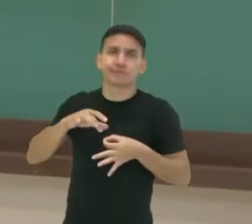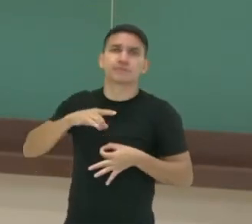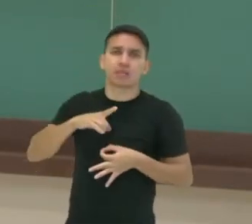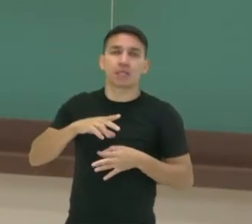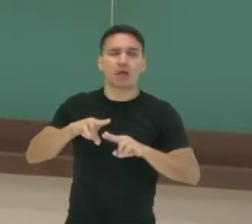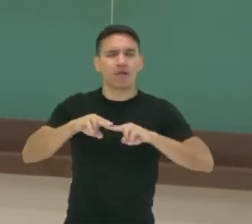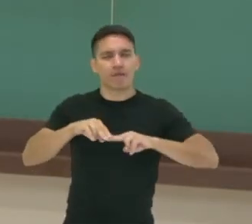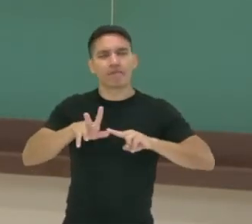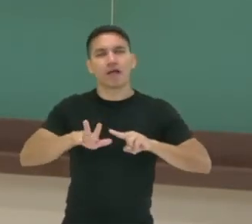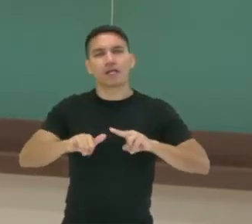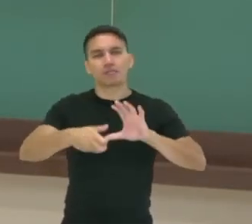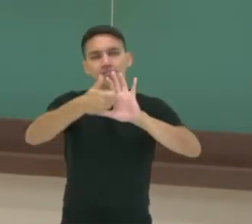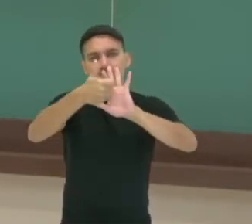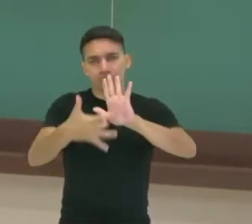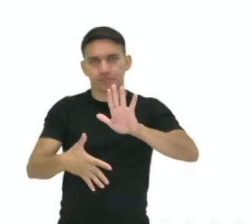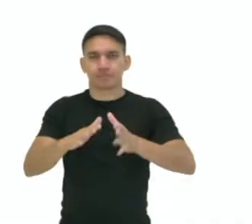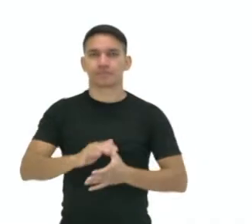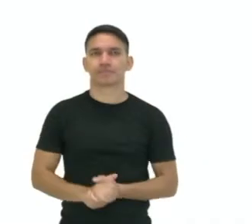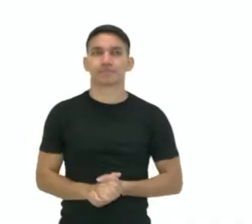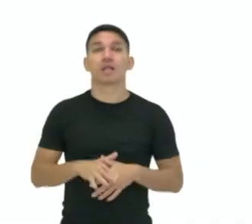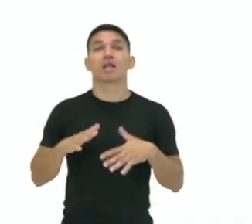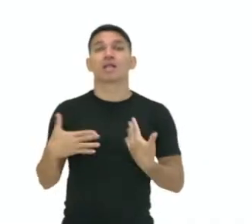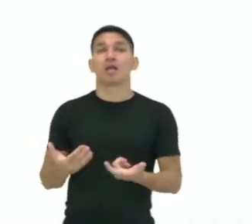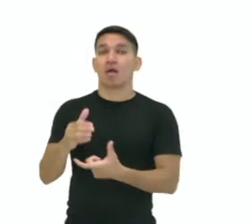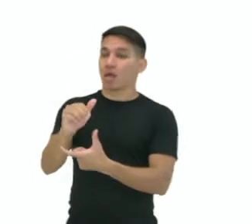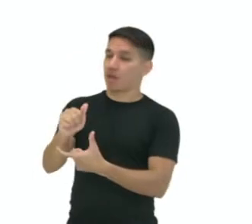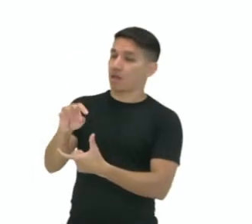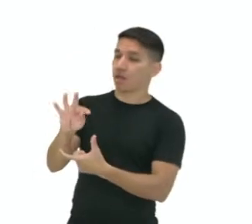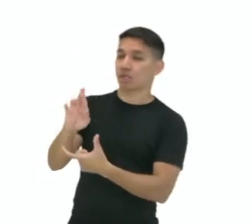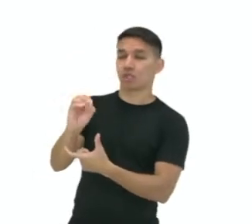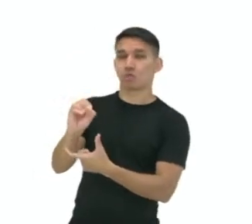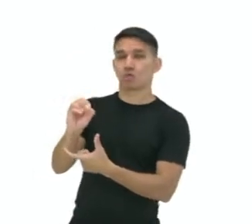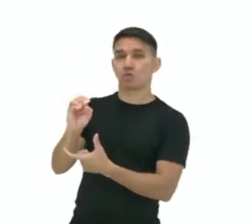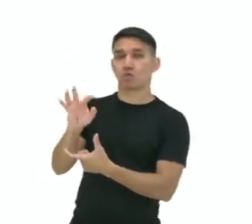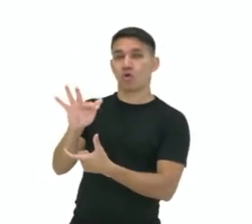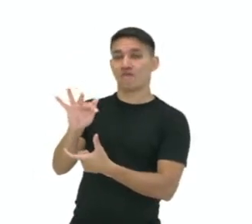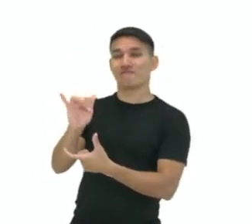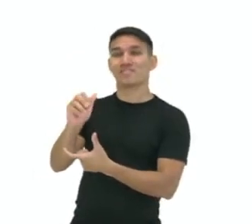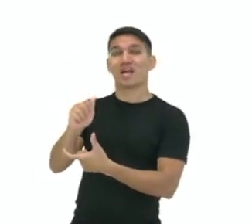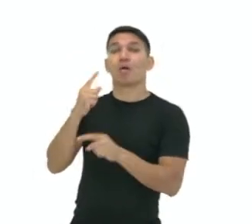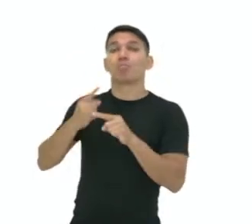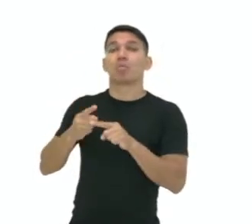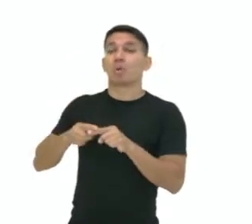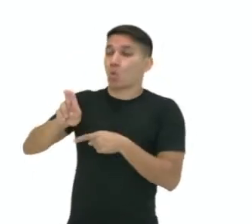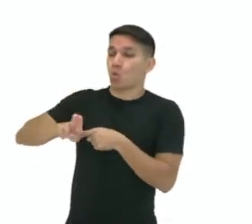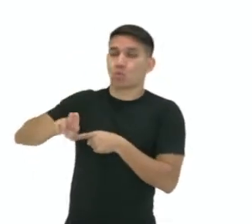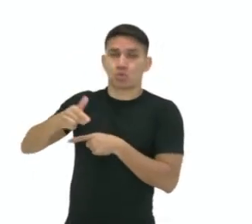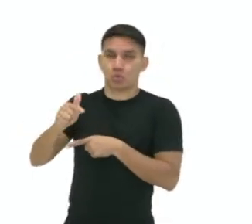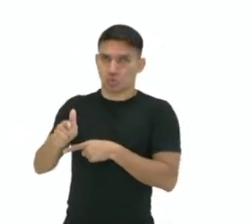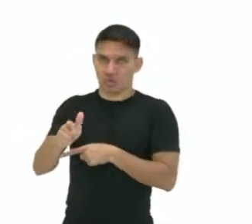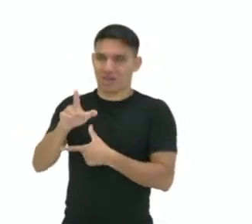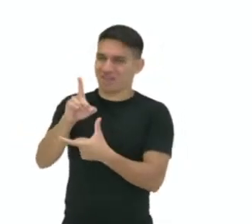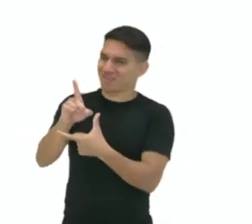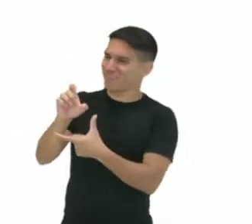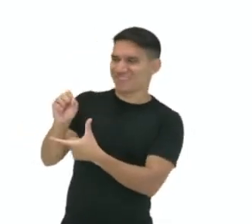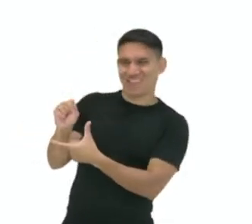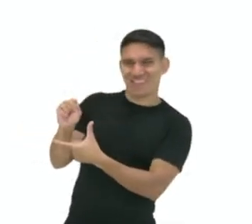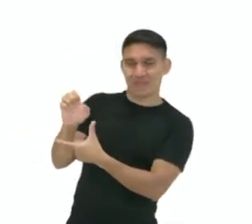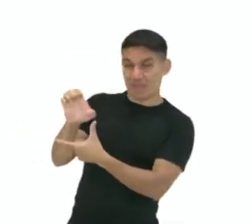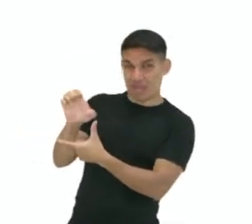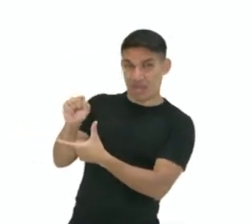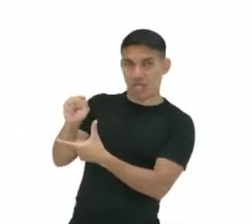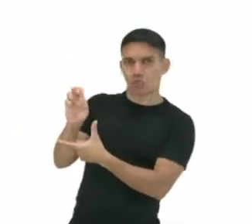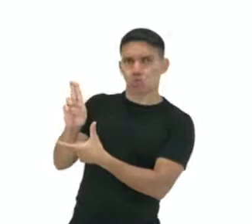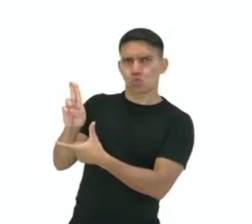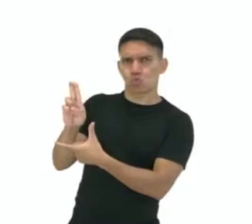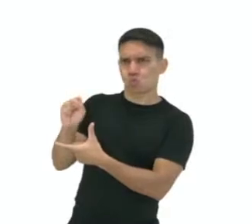duas. Então, atrofia muscular por desuso. Vamos pegar essa palavra, desuso.